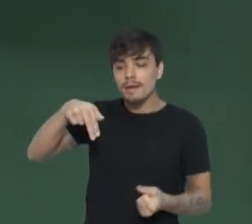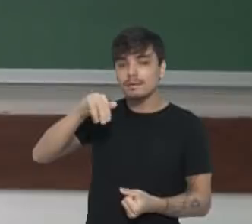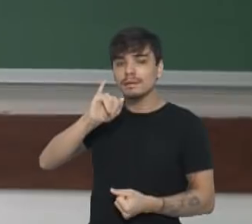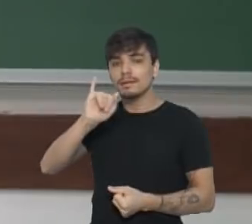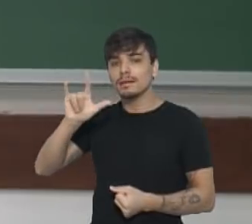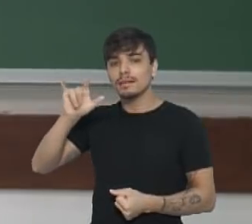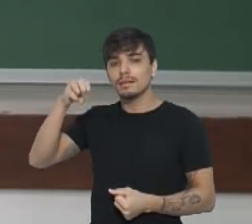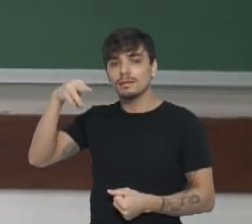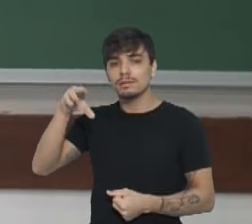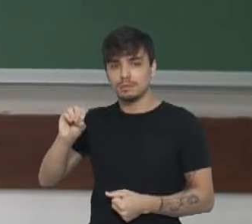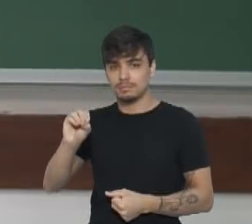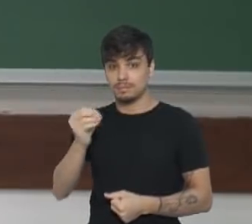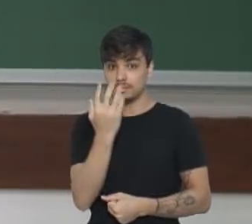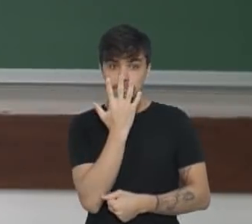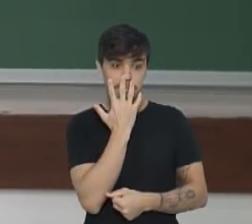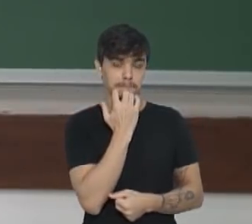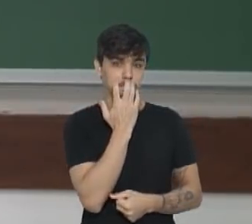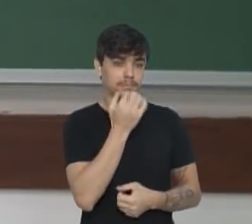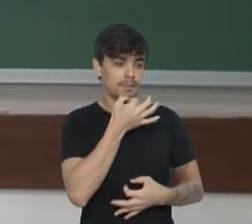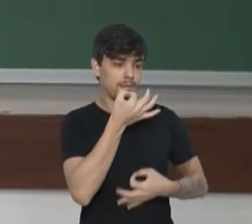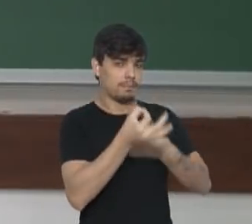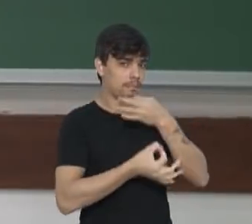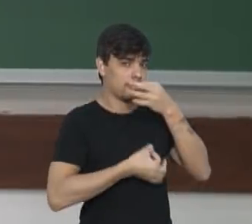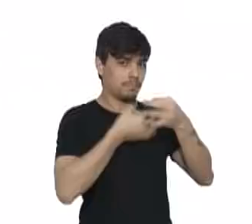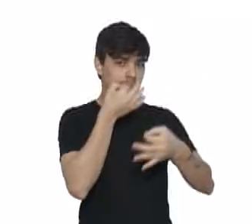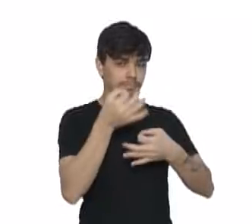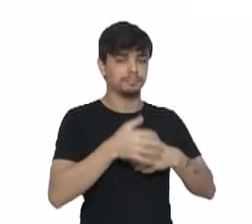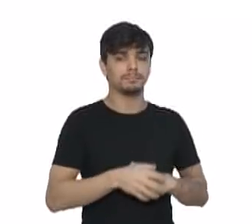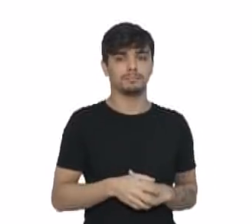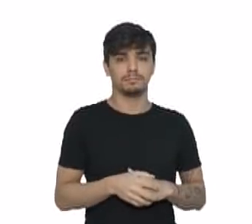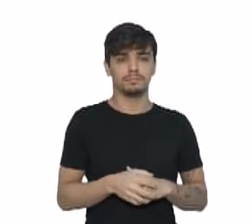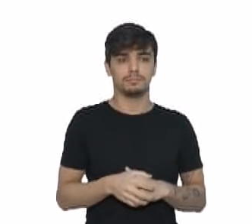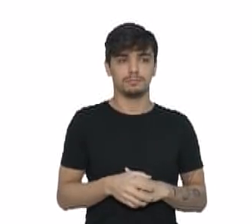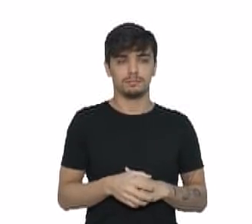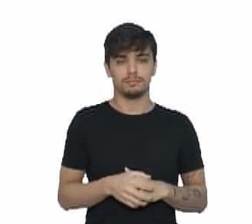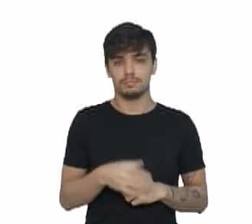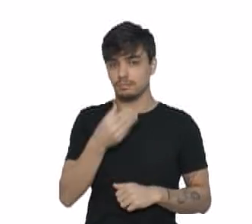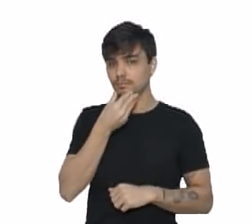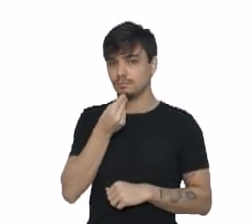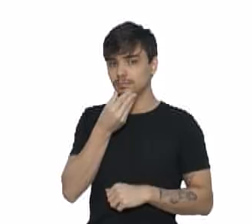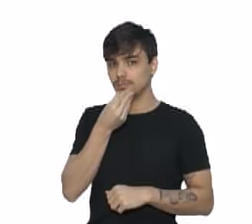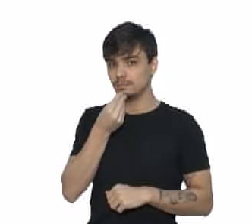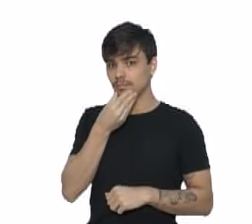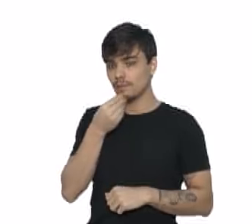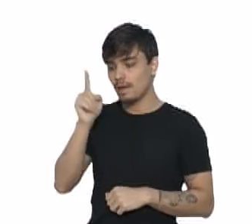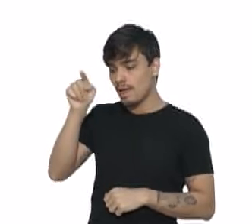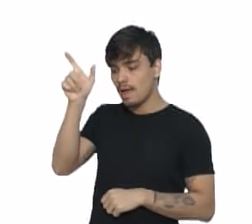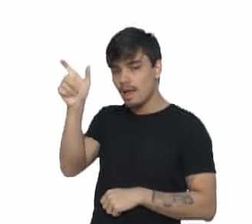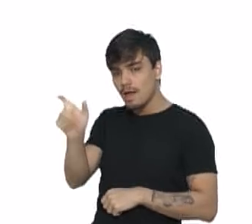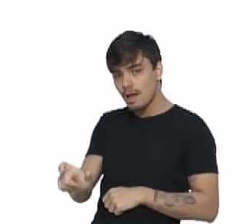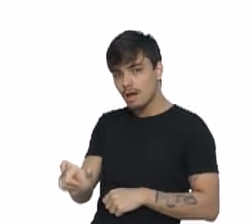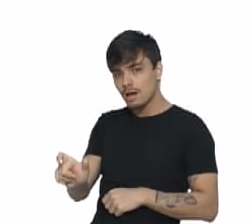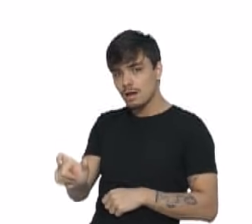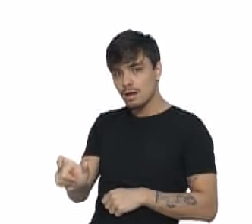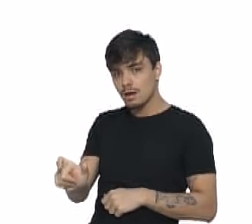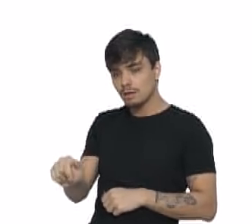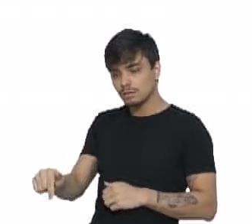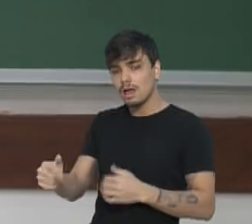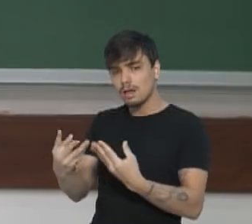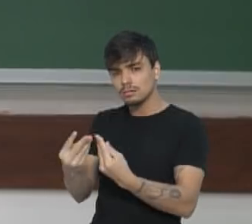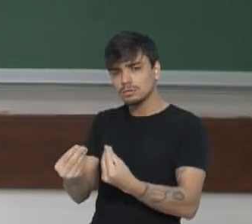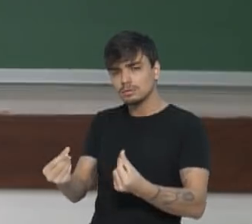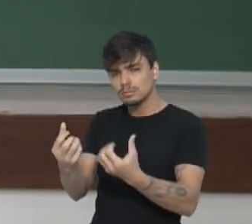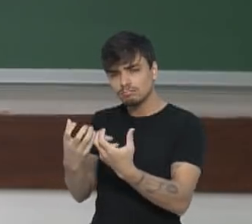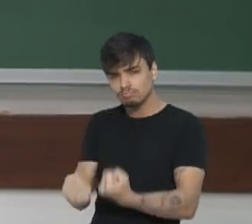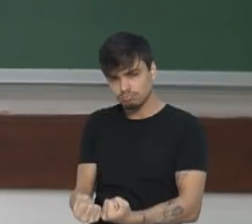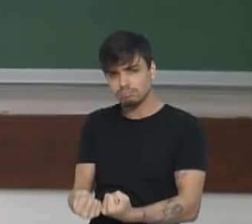Tá? Nietzsche vai argumentar que o homem, o ser humano, é algo que deve ser superado.